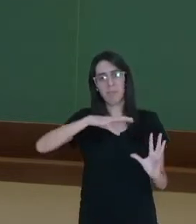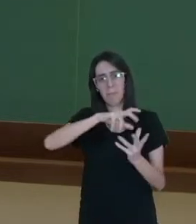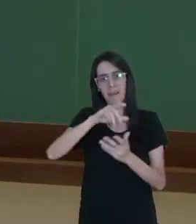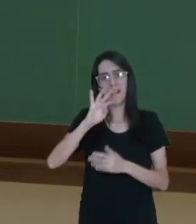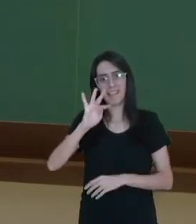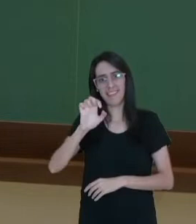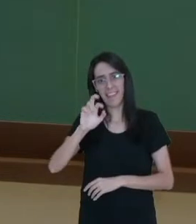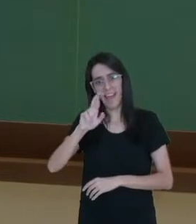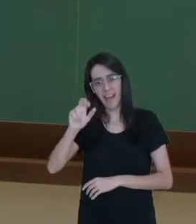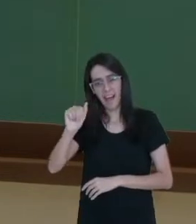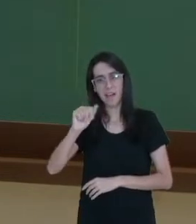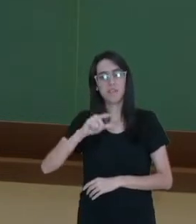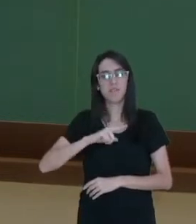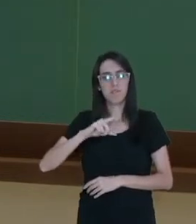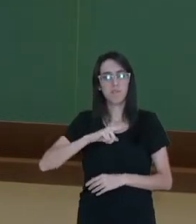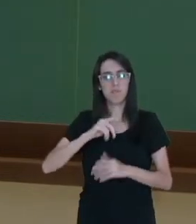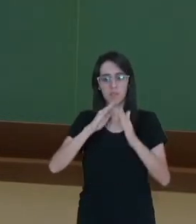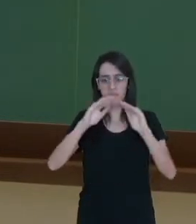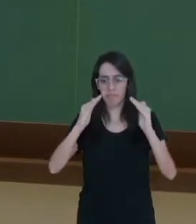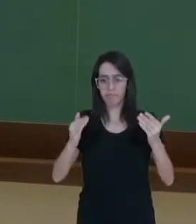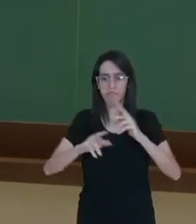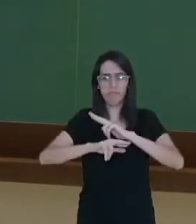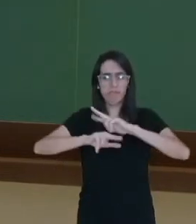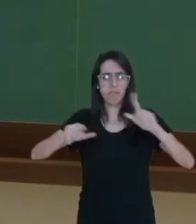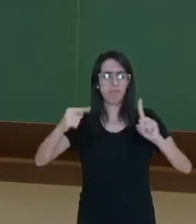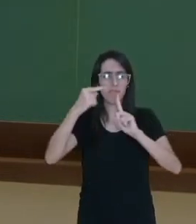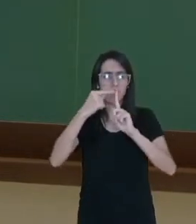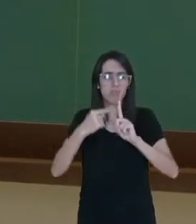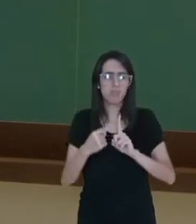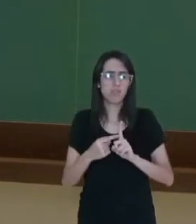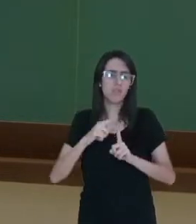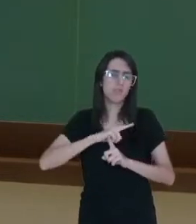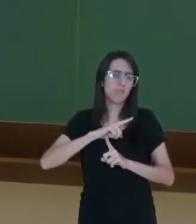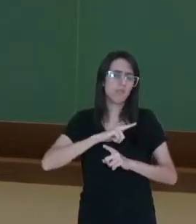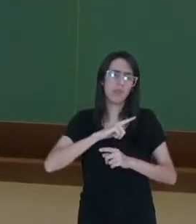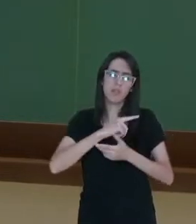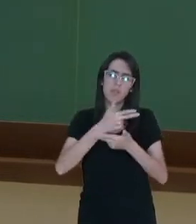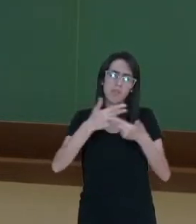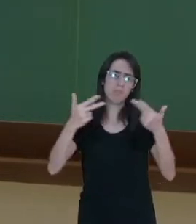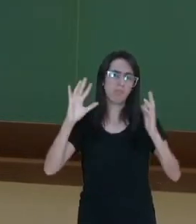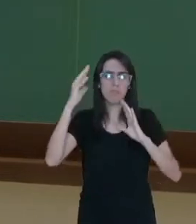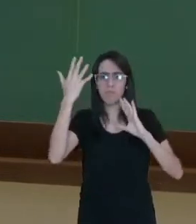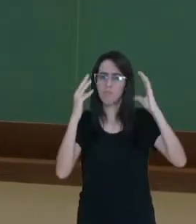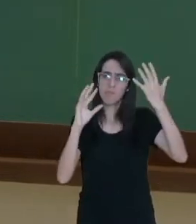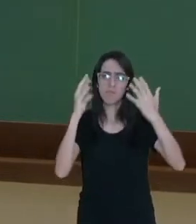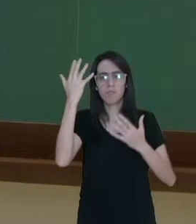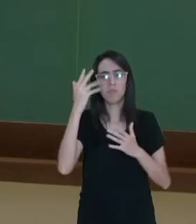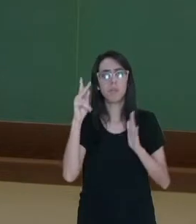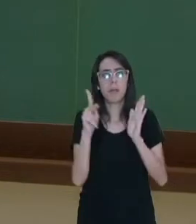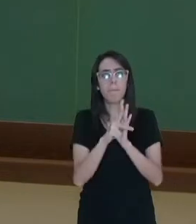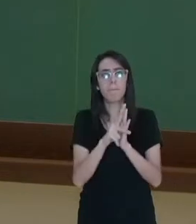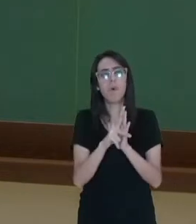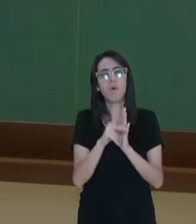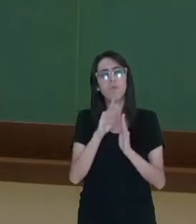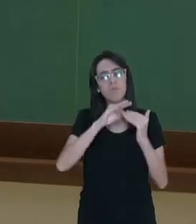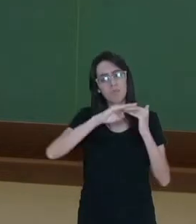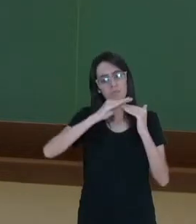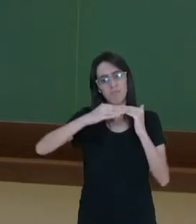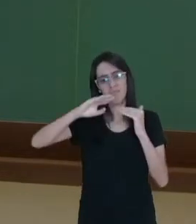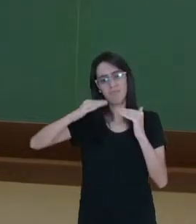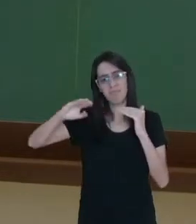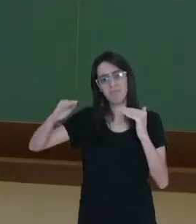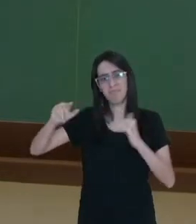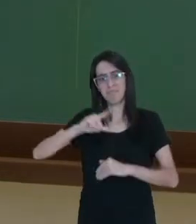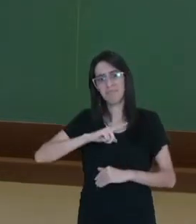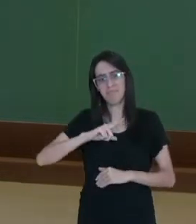todas essas suas diversidades de paisagens que vão se formar ali em função de todas essas ondulações